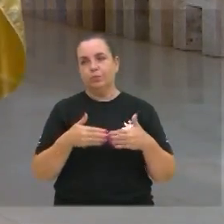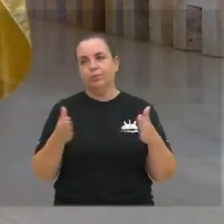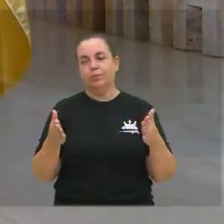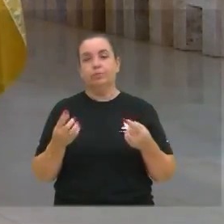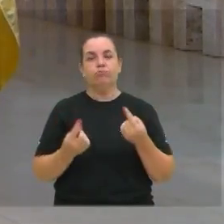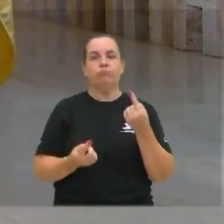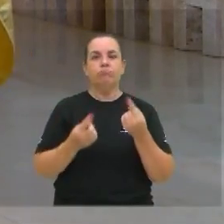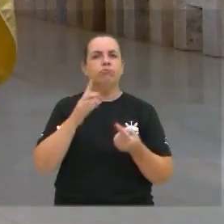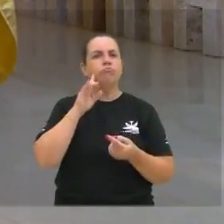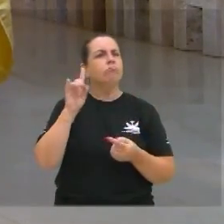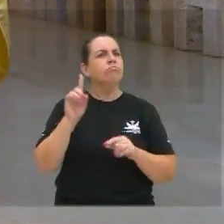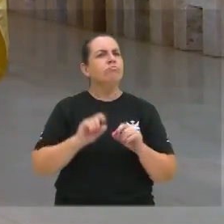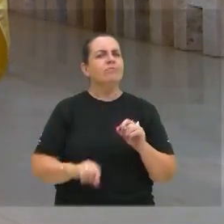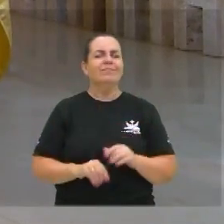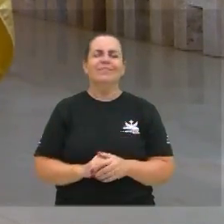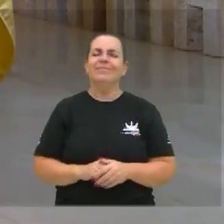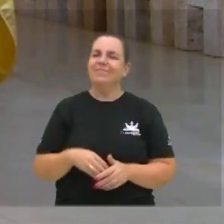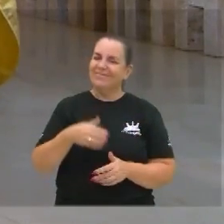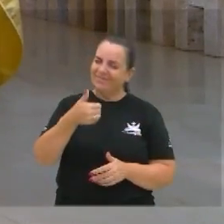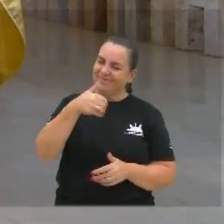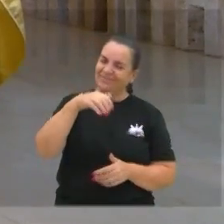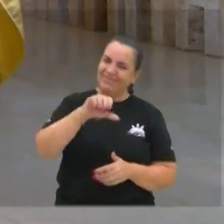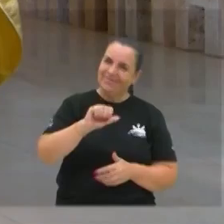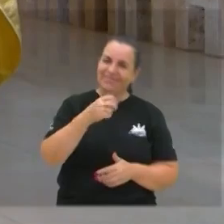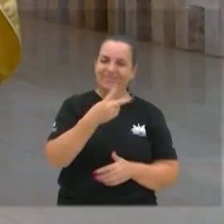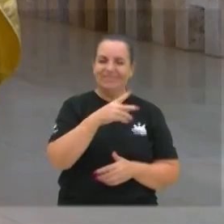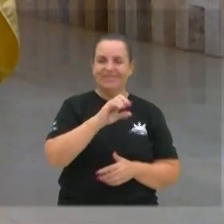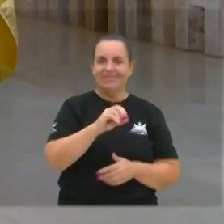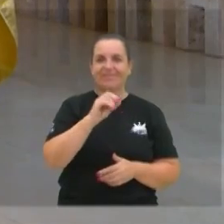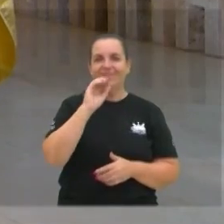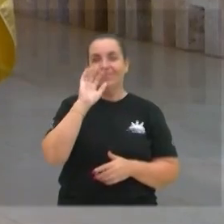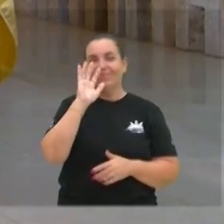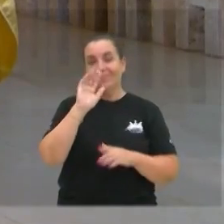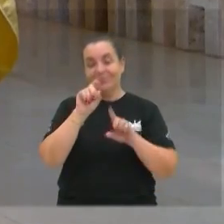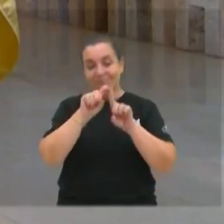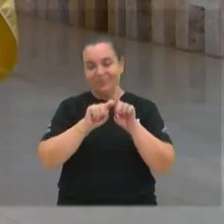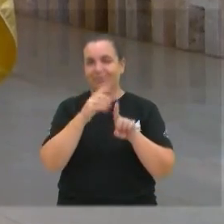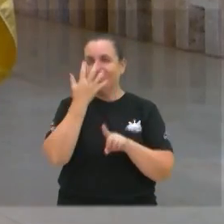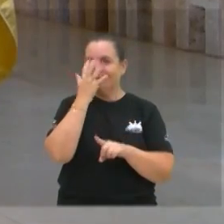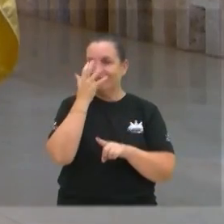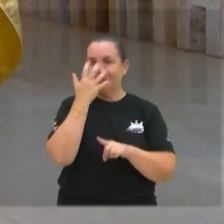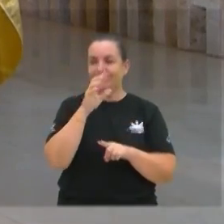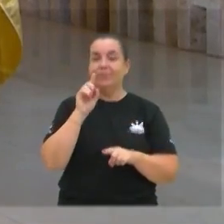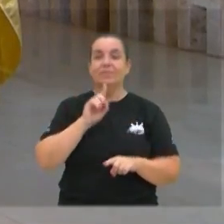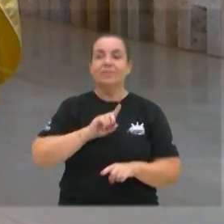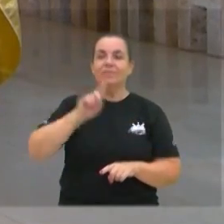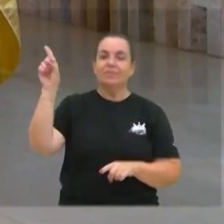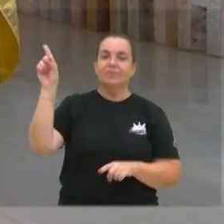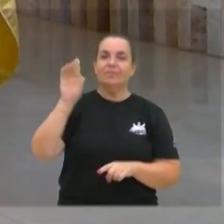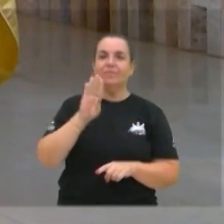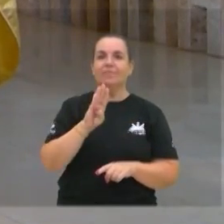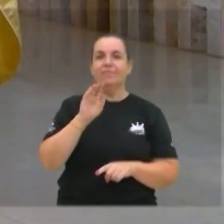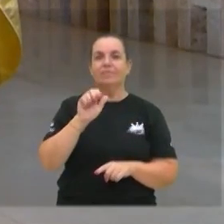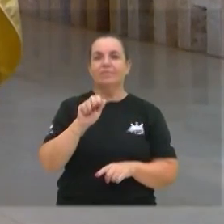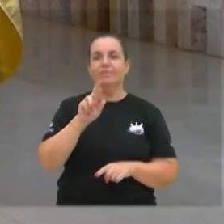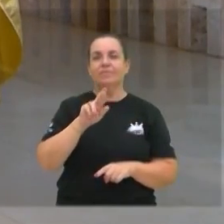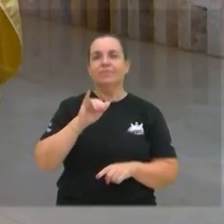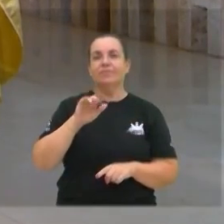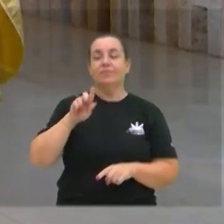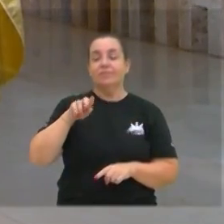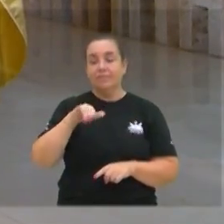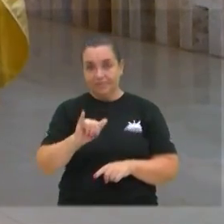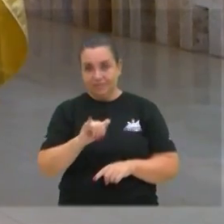Qual a data, padre? 19 e 20 de fevereiro, e será no Expo Renault